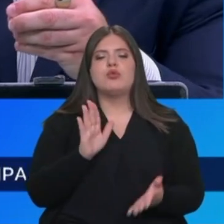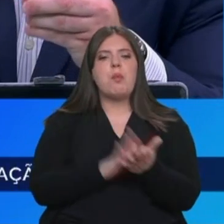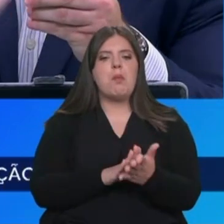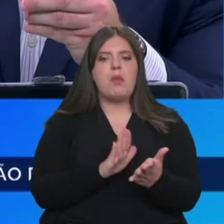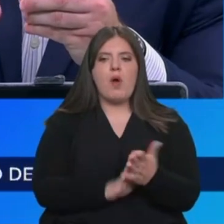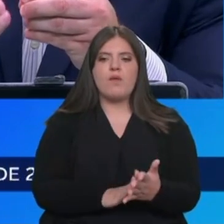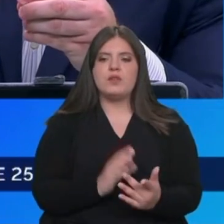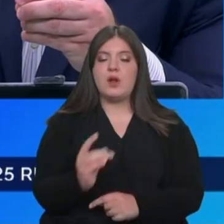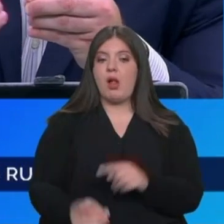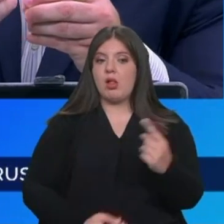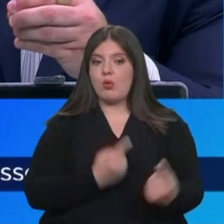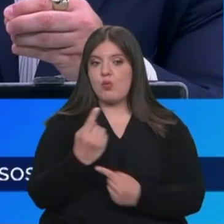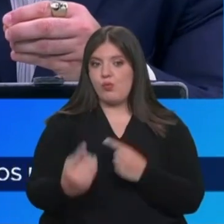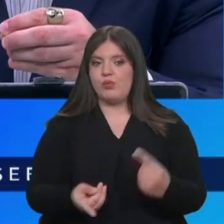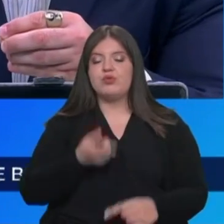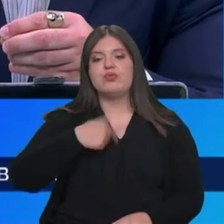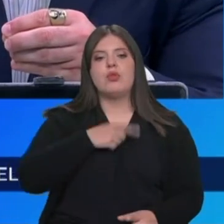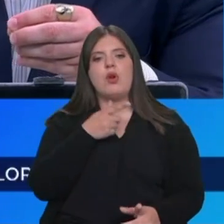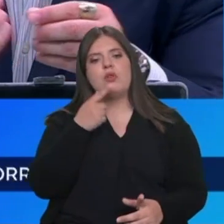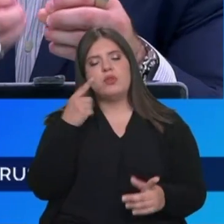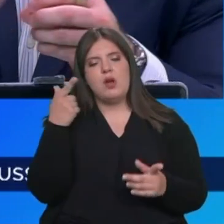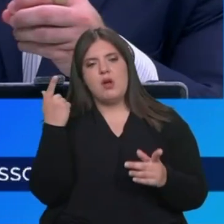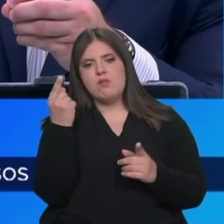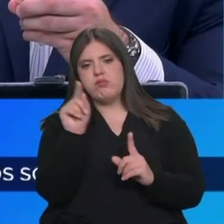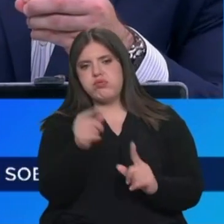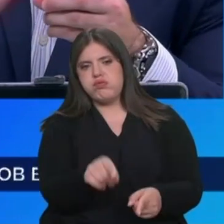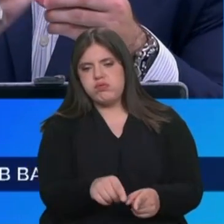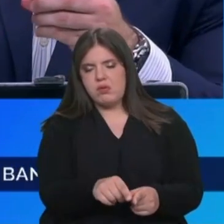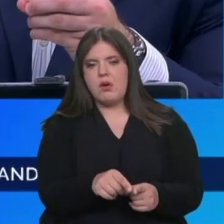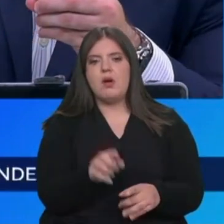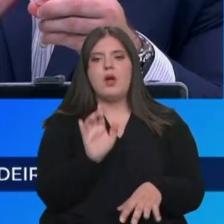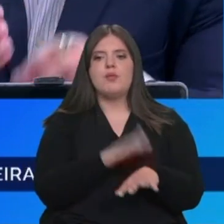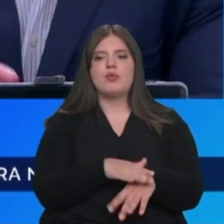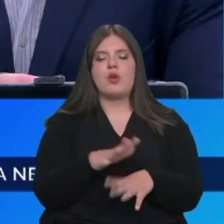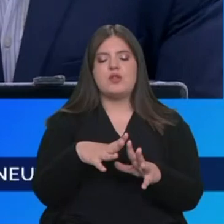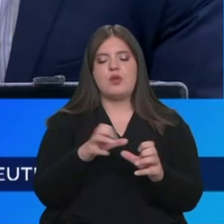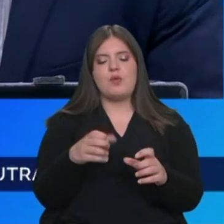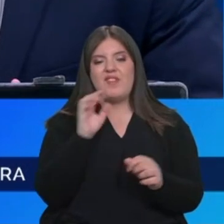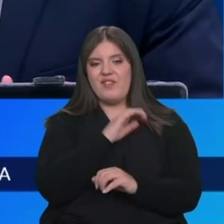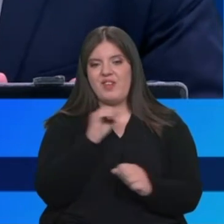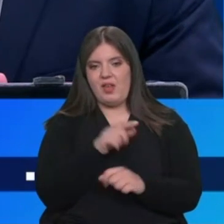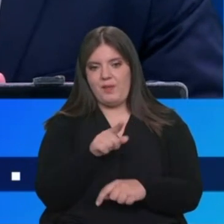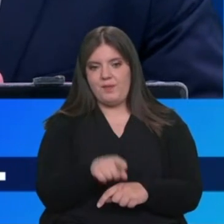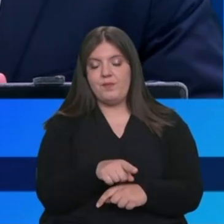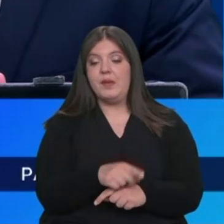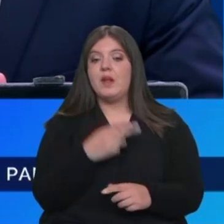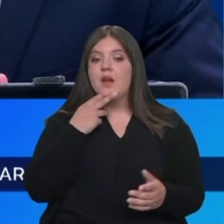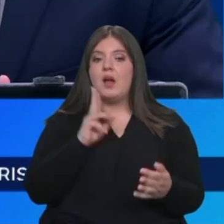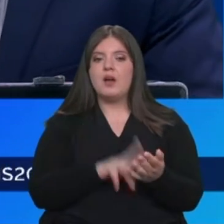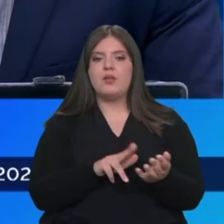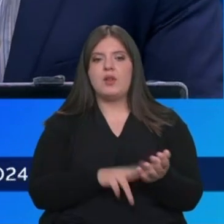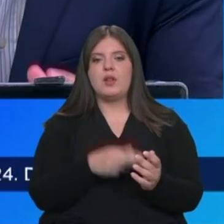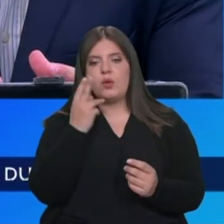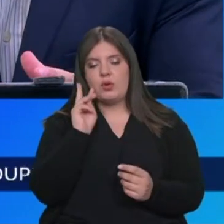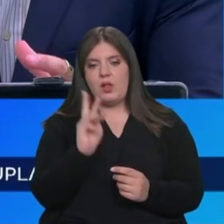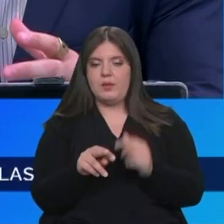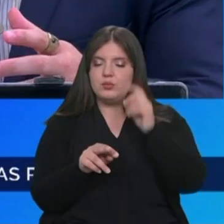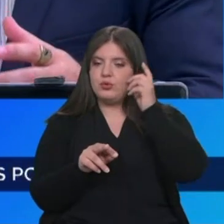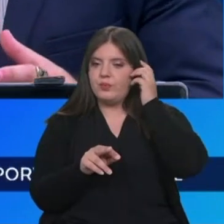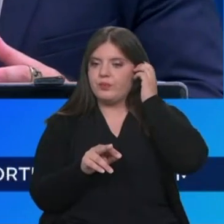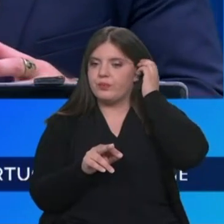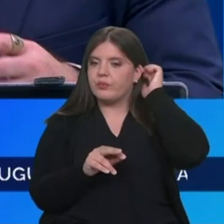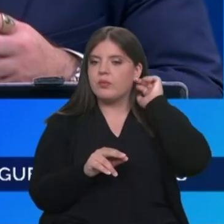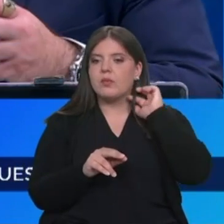provas de que nós fomos atacados, digamos assim, por esta nuvem fria. E a verdade é que quando olhamos para aquilo que